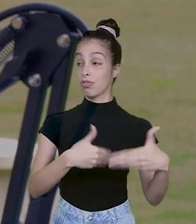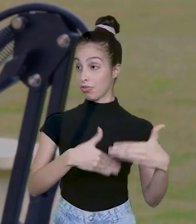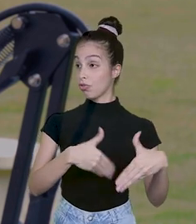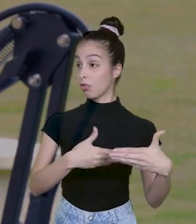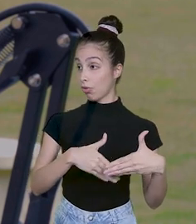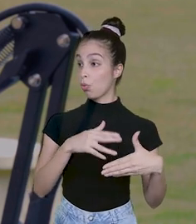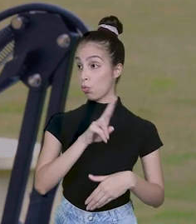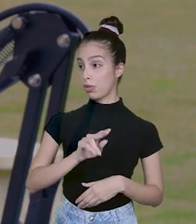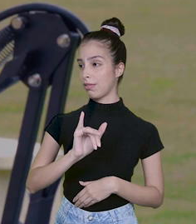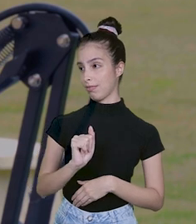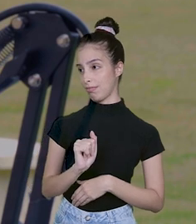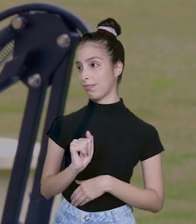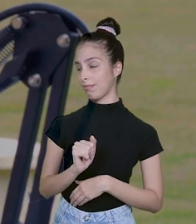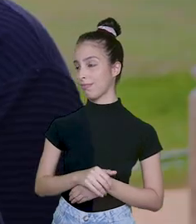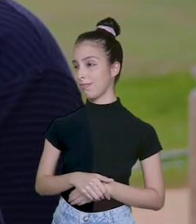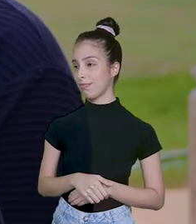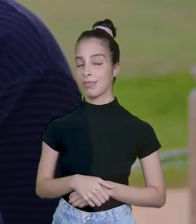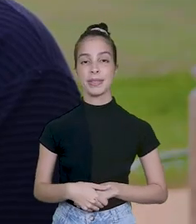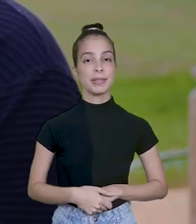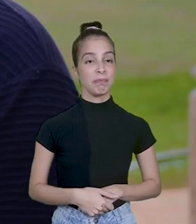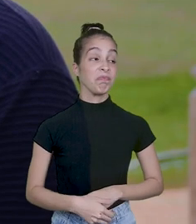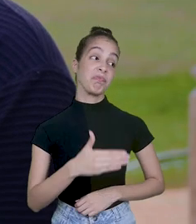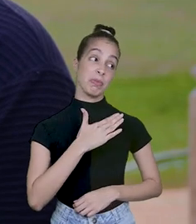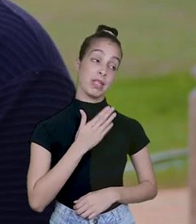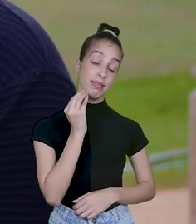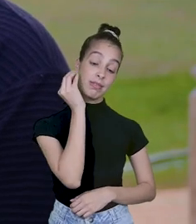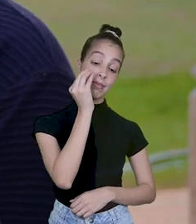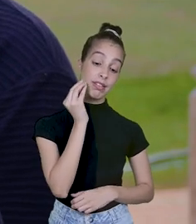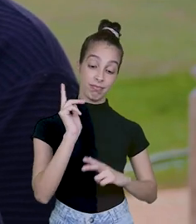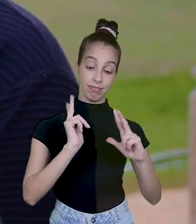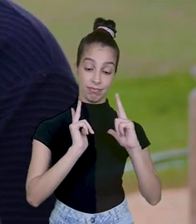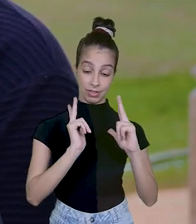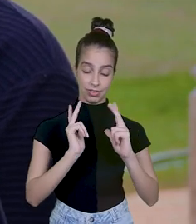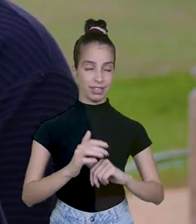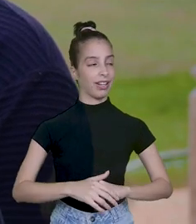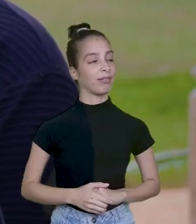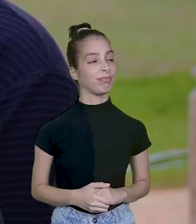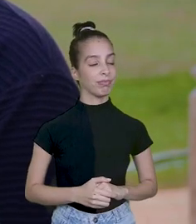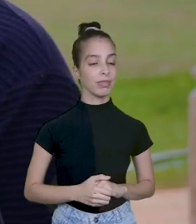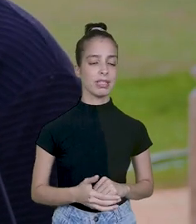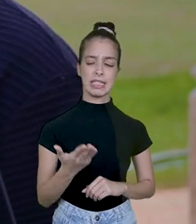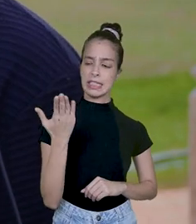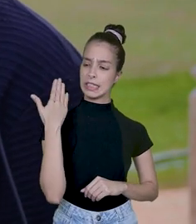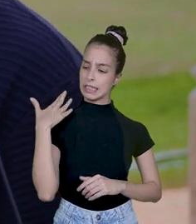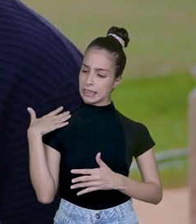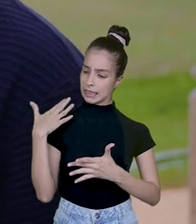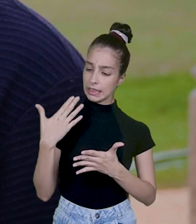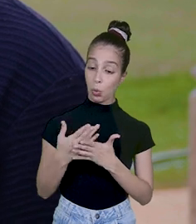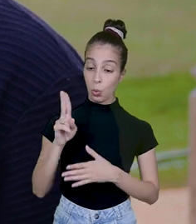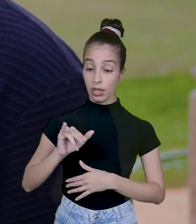Artificial o que você diria para eles hoje eu vou falar da minha experiência pessoal né Eh desde que eu comecei a utilizar a minha